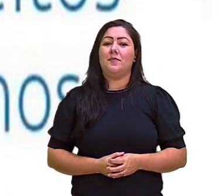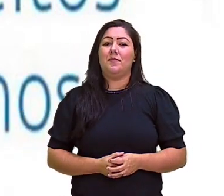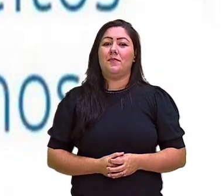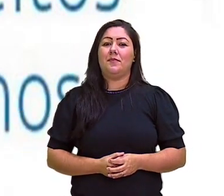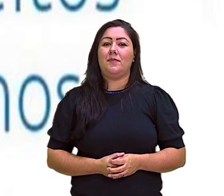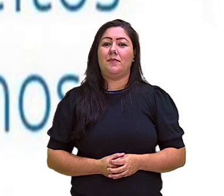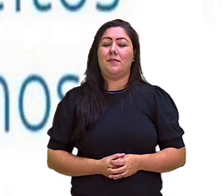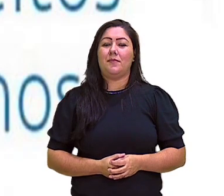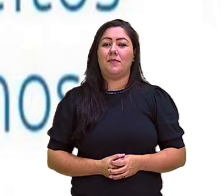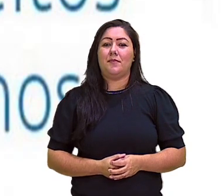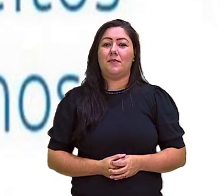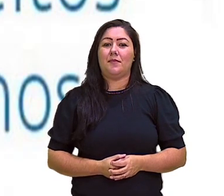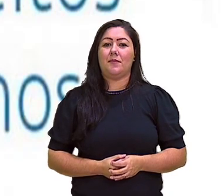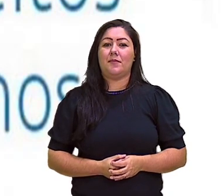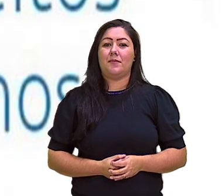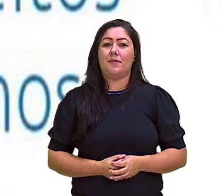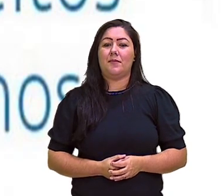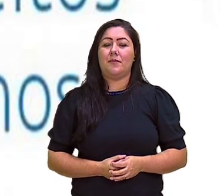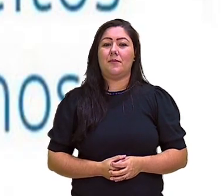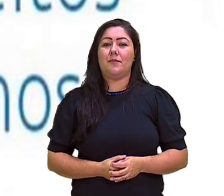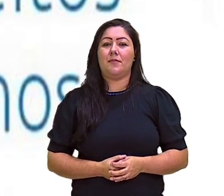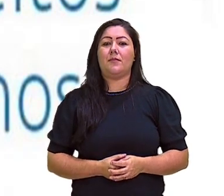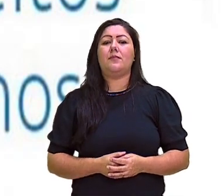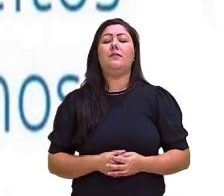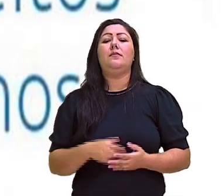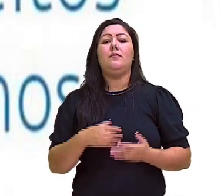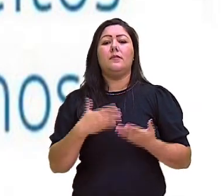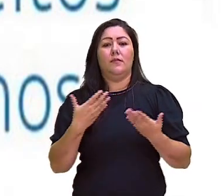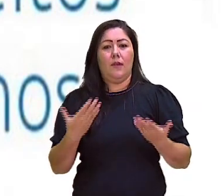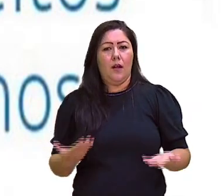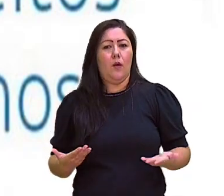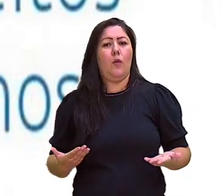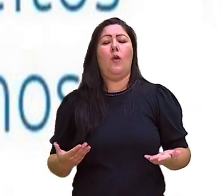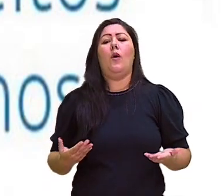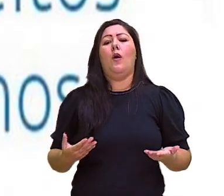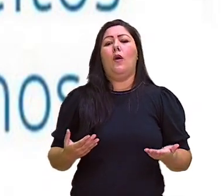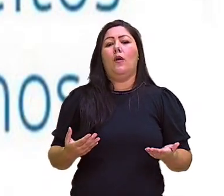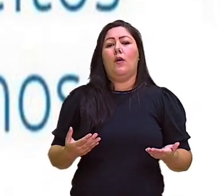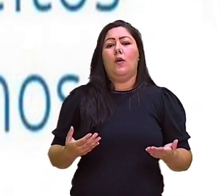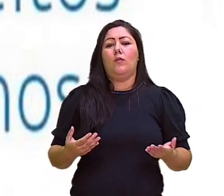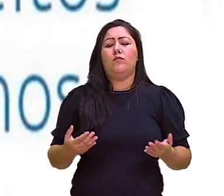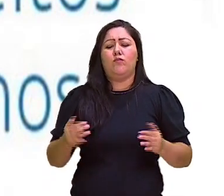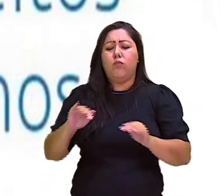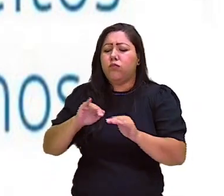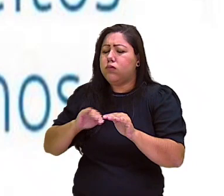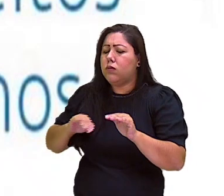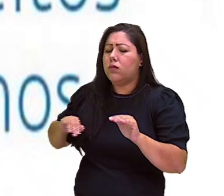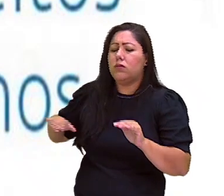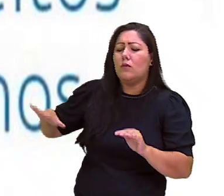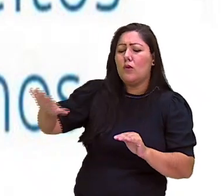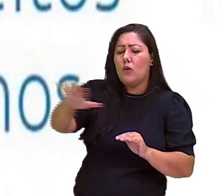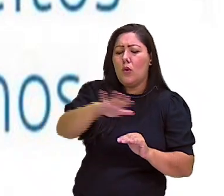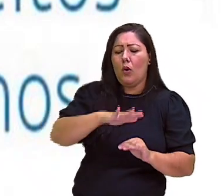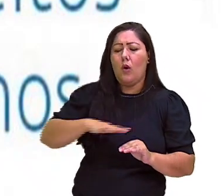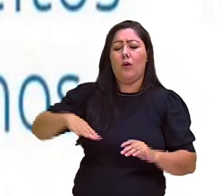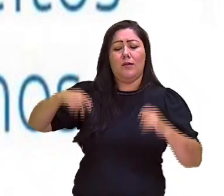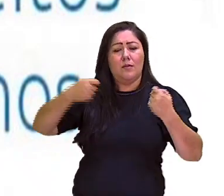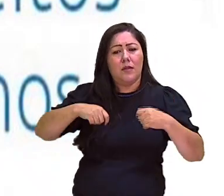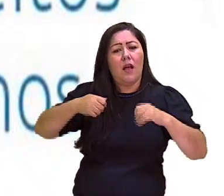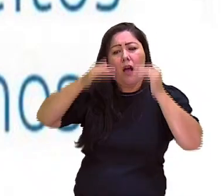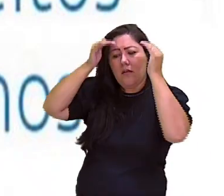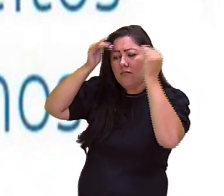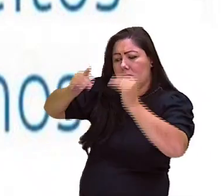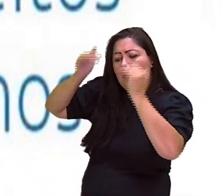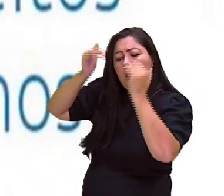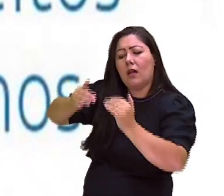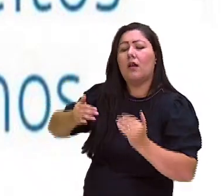Considerando que o reconhecimento da dignidade inerente a todos os membros da família humana e